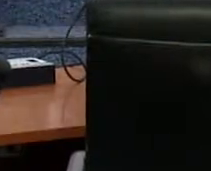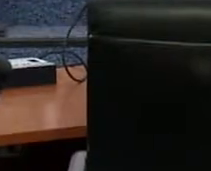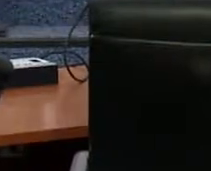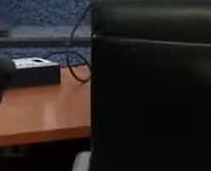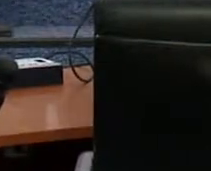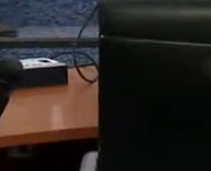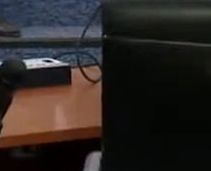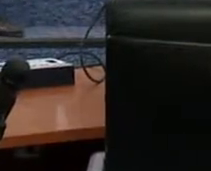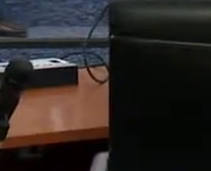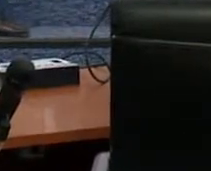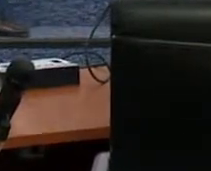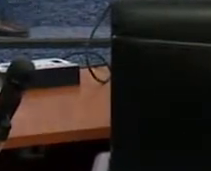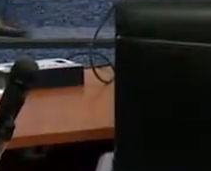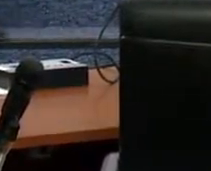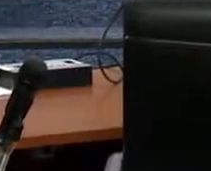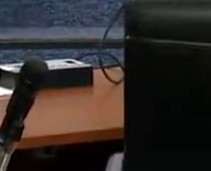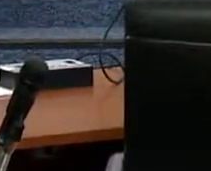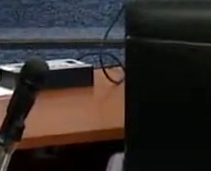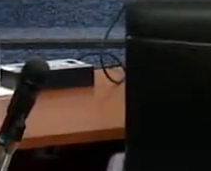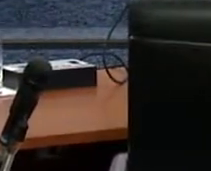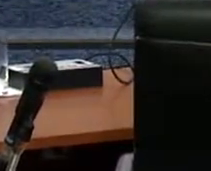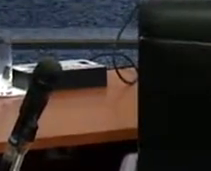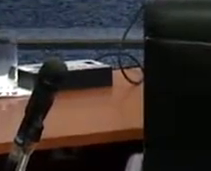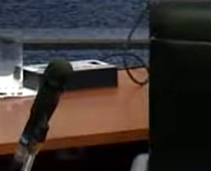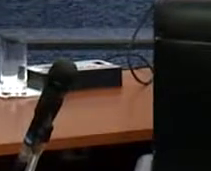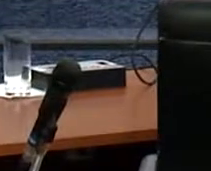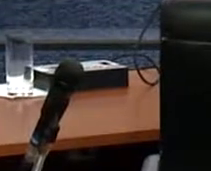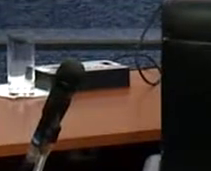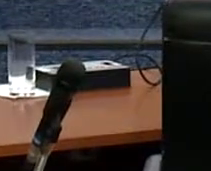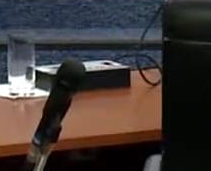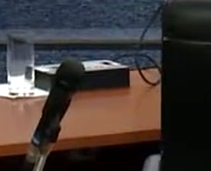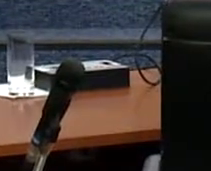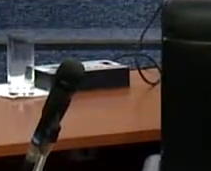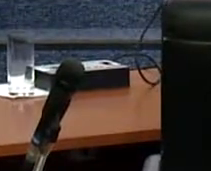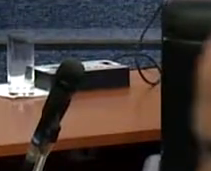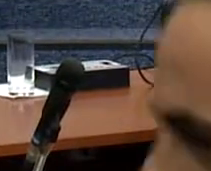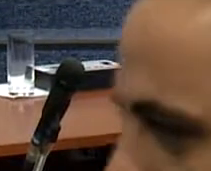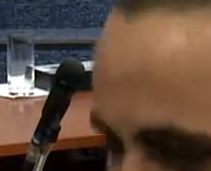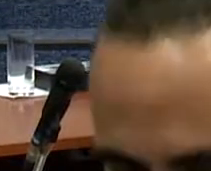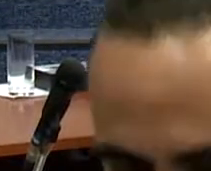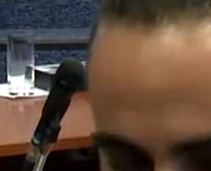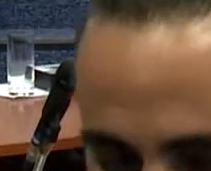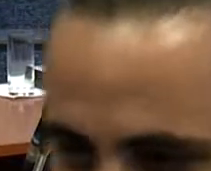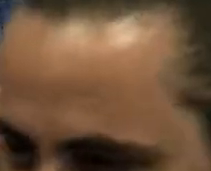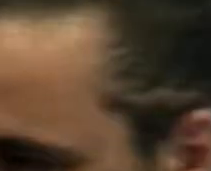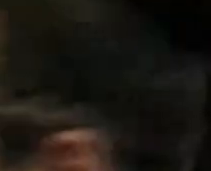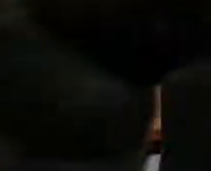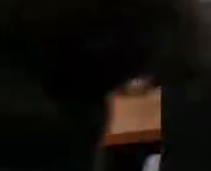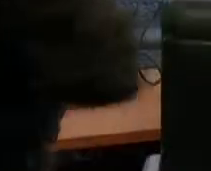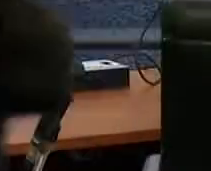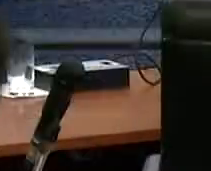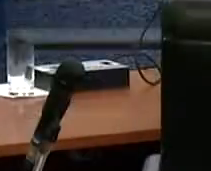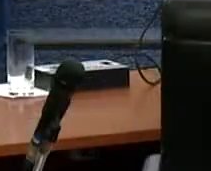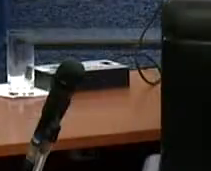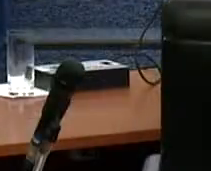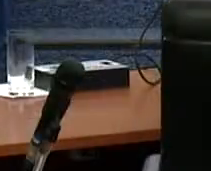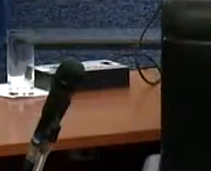Silvano Júnior, vereadora Yara Bernardi, vereador Hudson Pessini, vereador Péricles